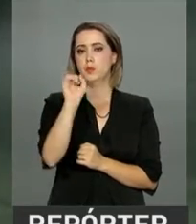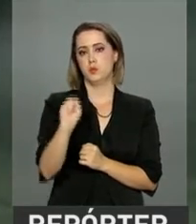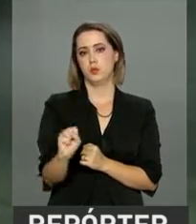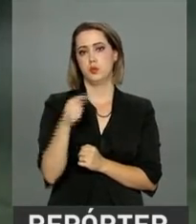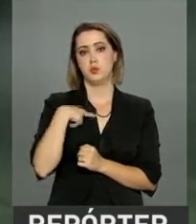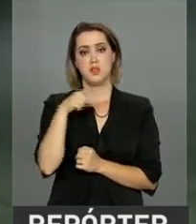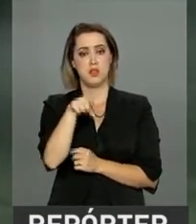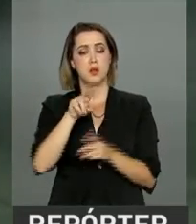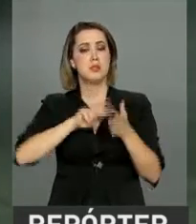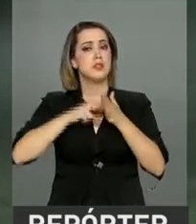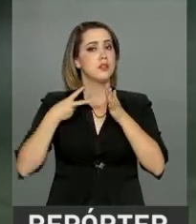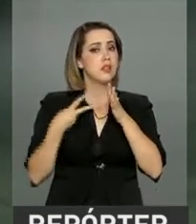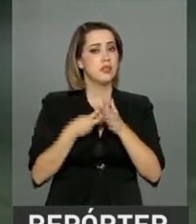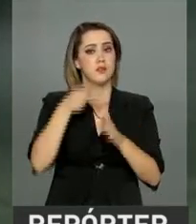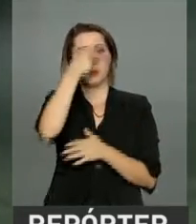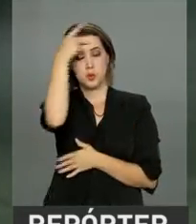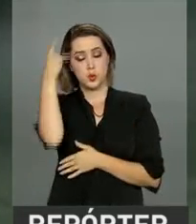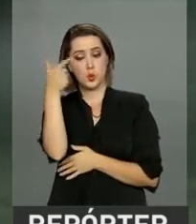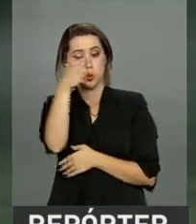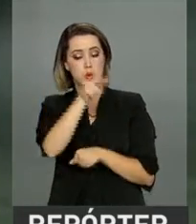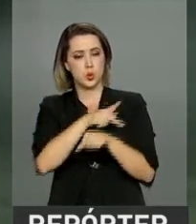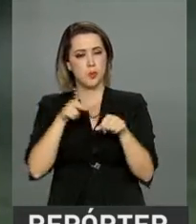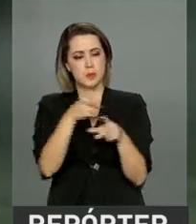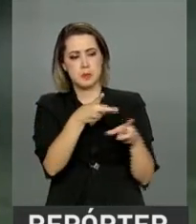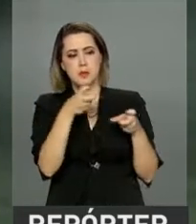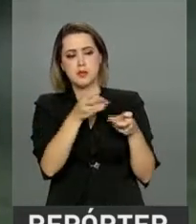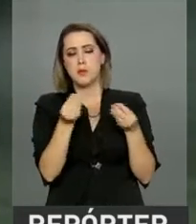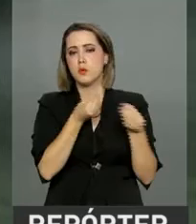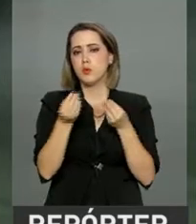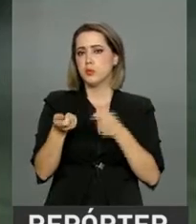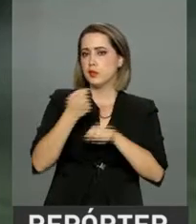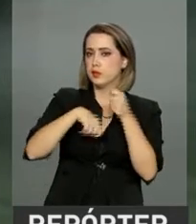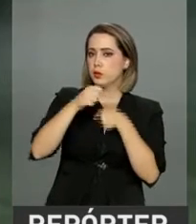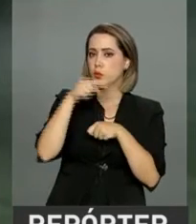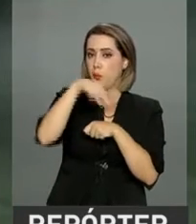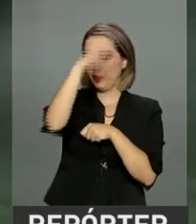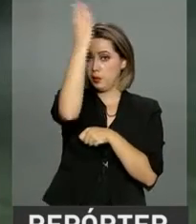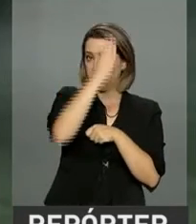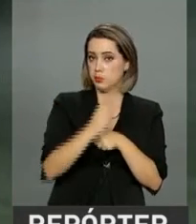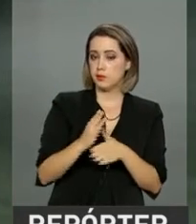estrangeiros para saber a situação financeira dos países